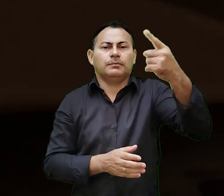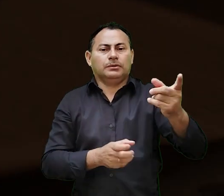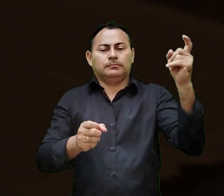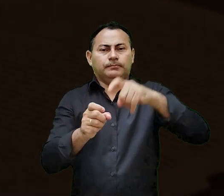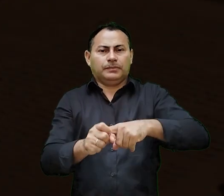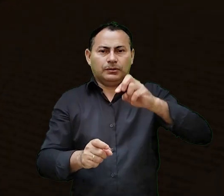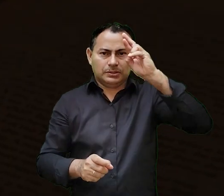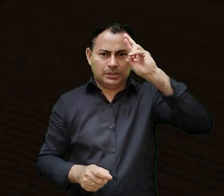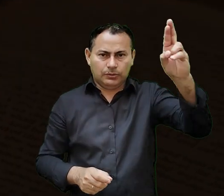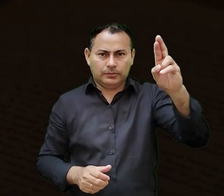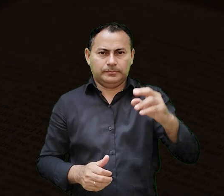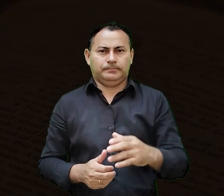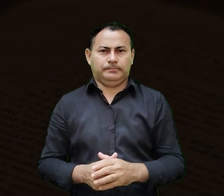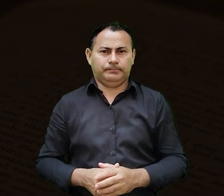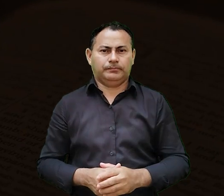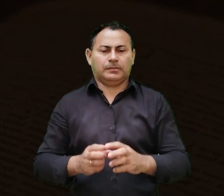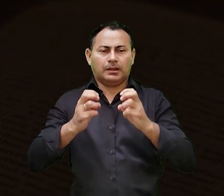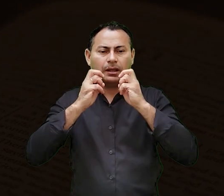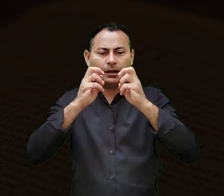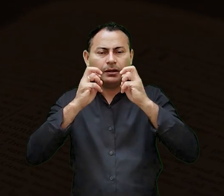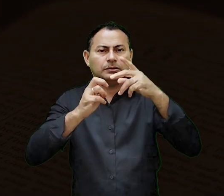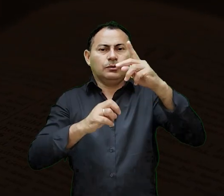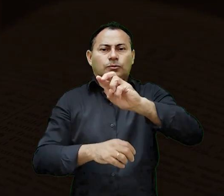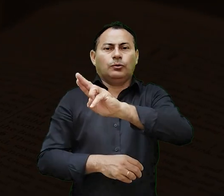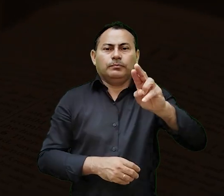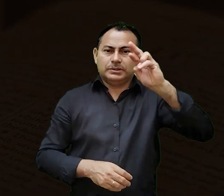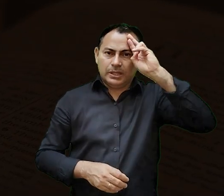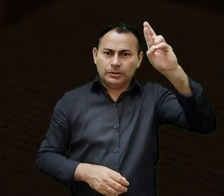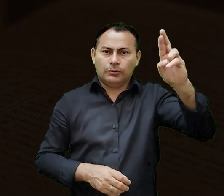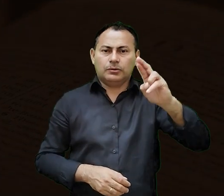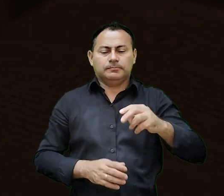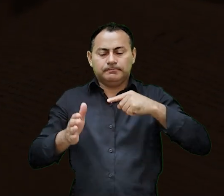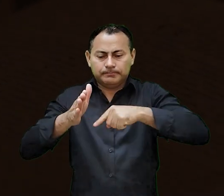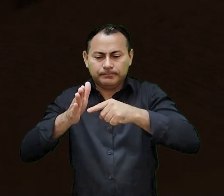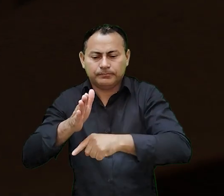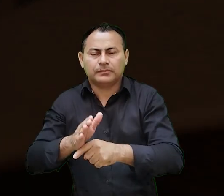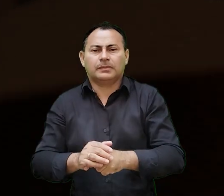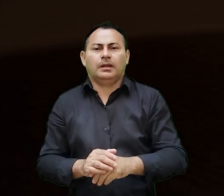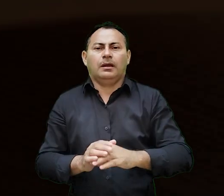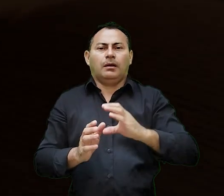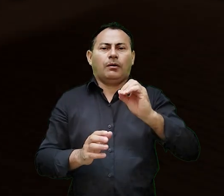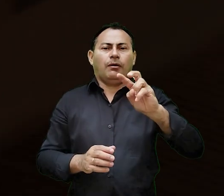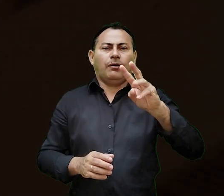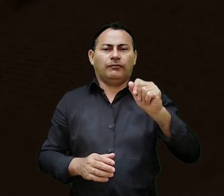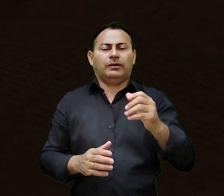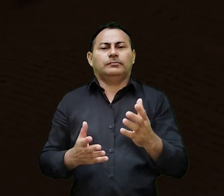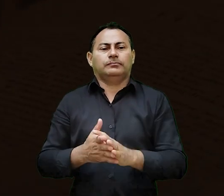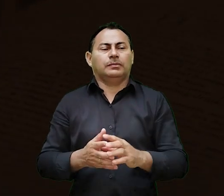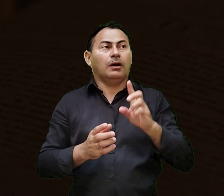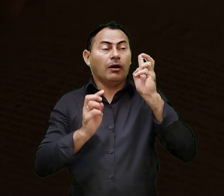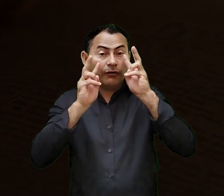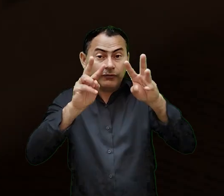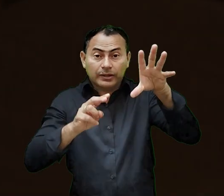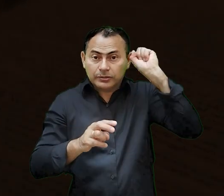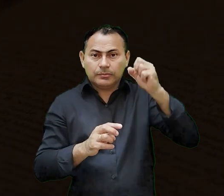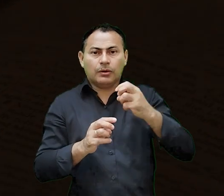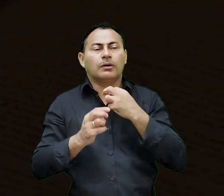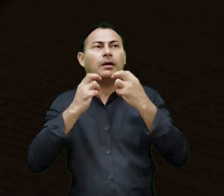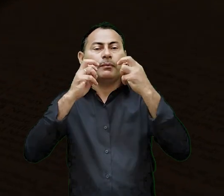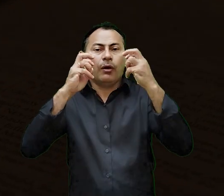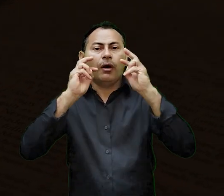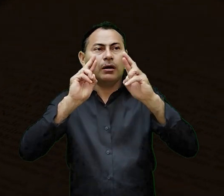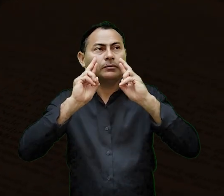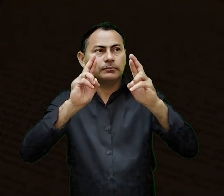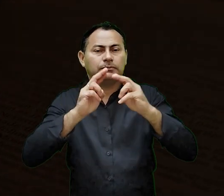caminhos e depois voltemos ao Senhor. Clamei ao teu nome, Senhor, das profundezas da cova. Tu ouviste o meu